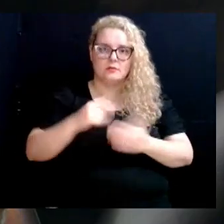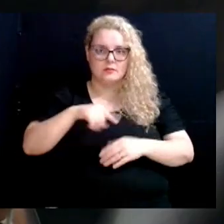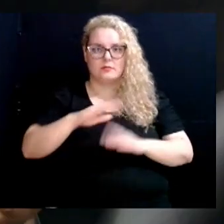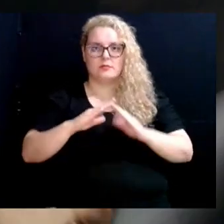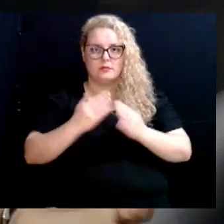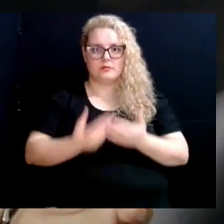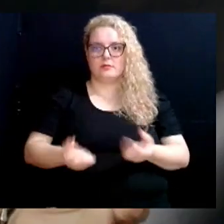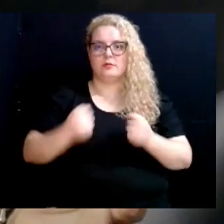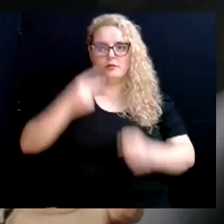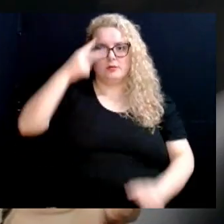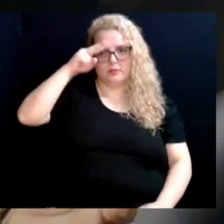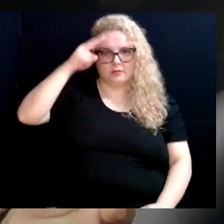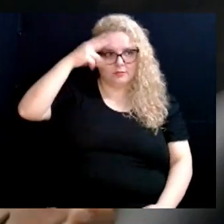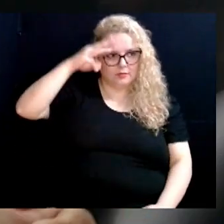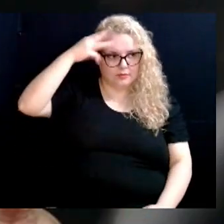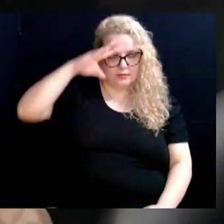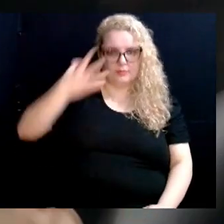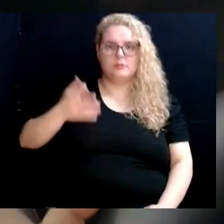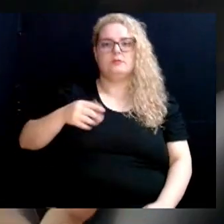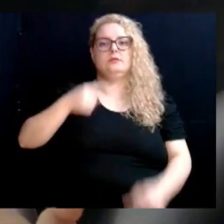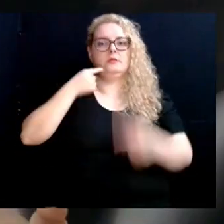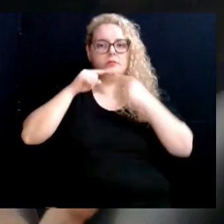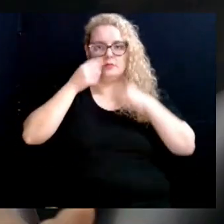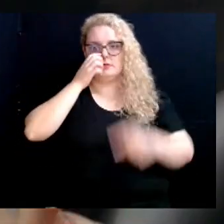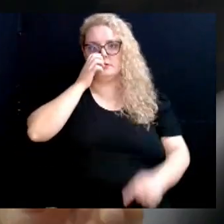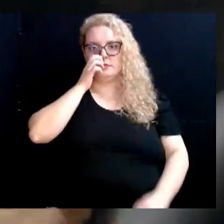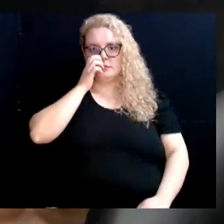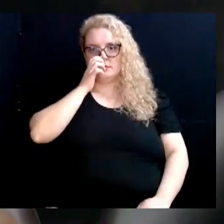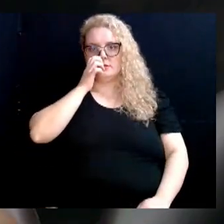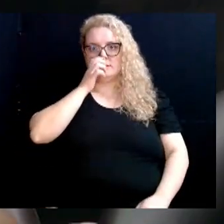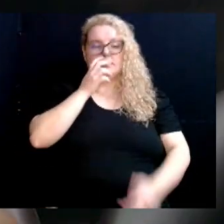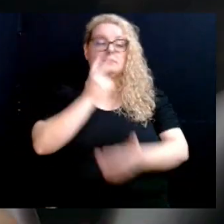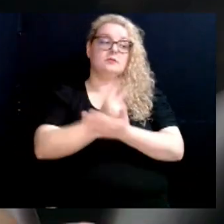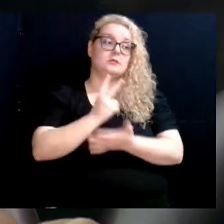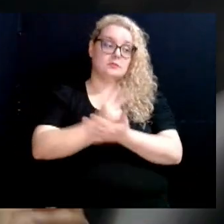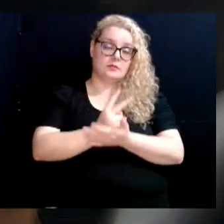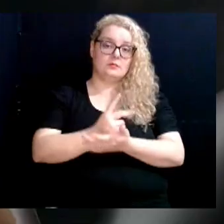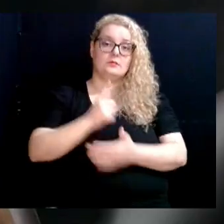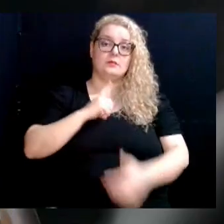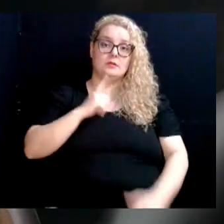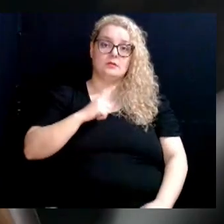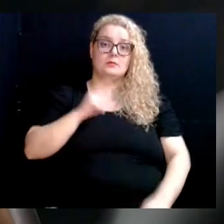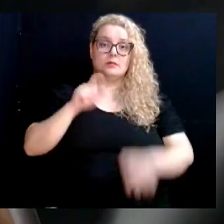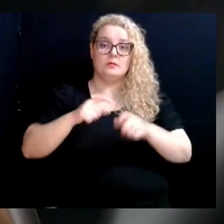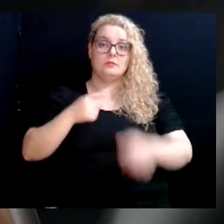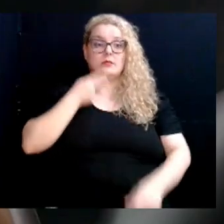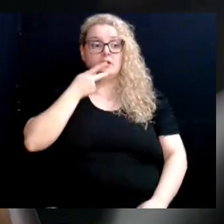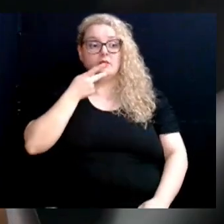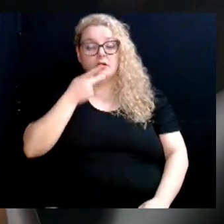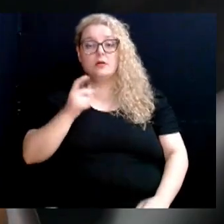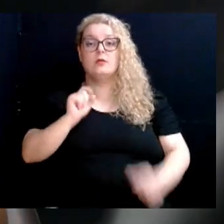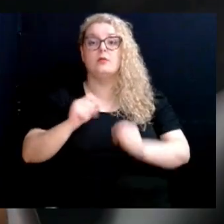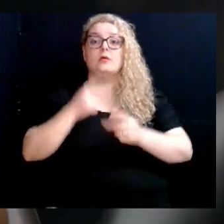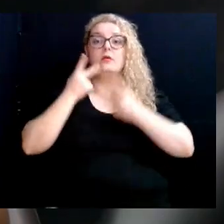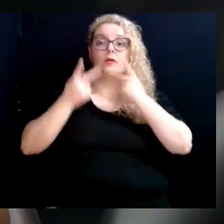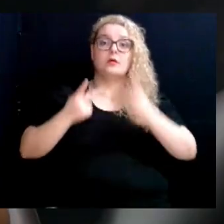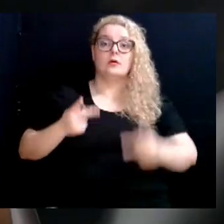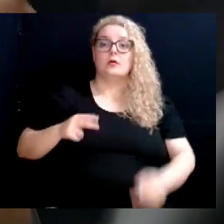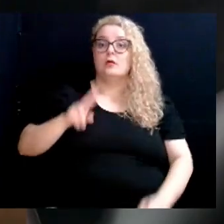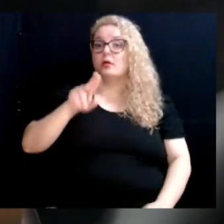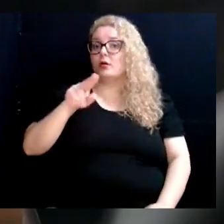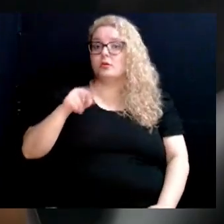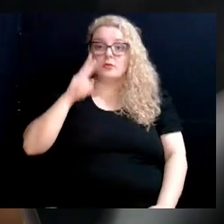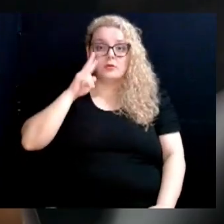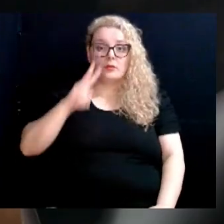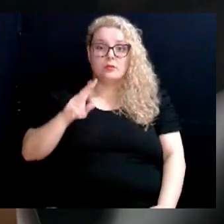3 dias, também vão te criticar. Então sempre vai haver alguém para apontar o dedo. A grande questão que eu falo é, você nunca vai ver um atleta